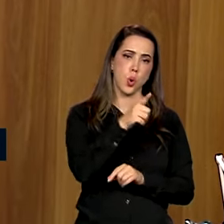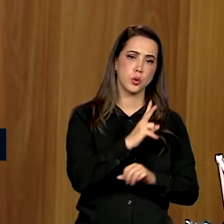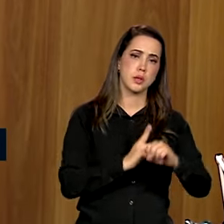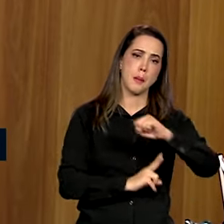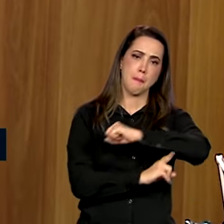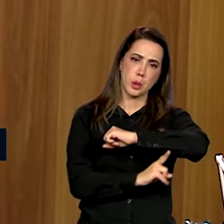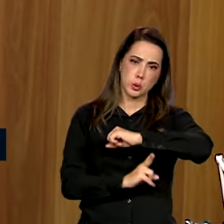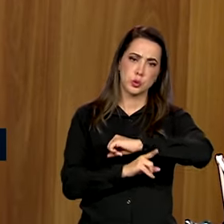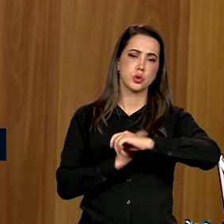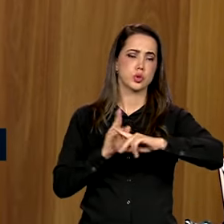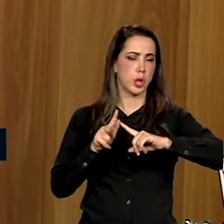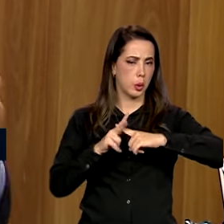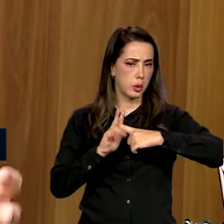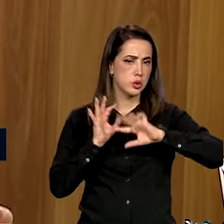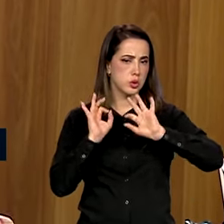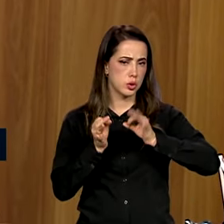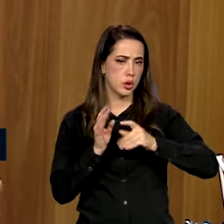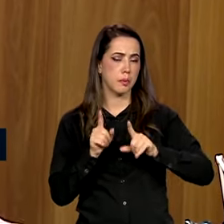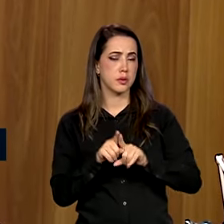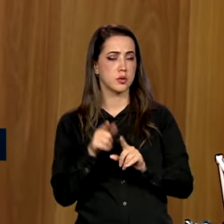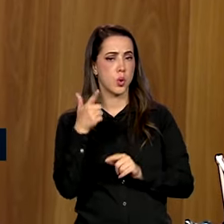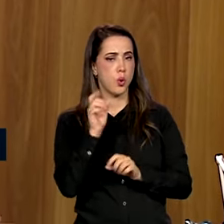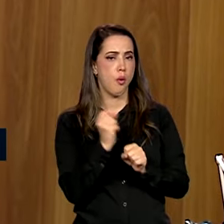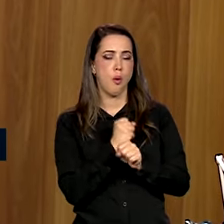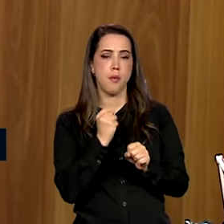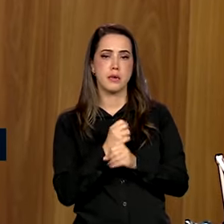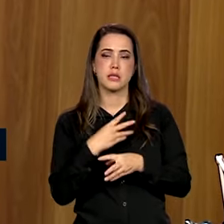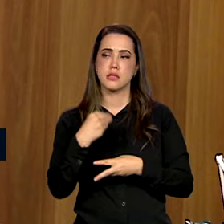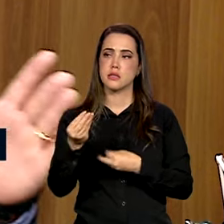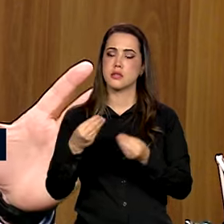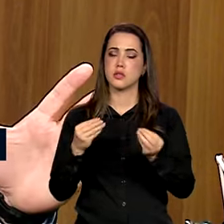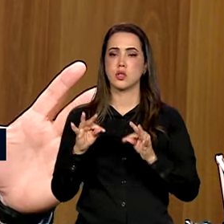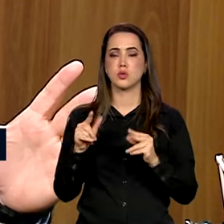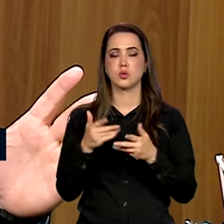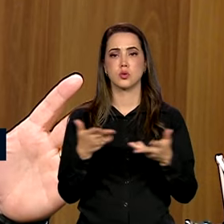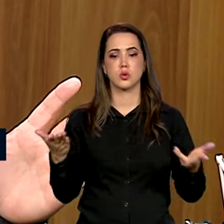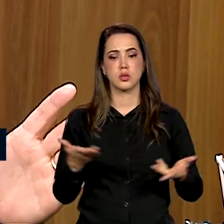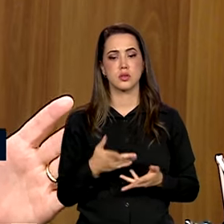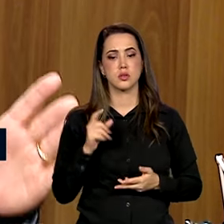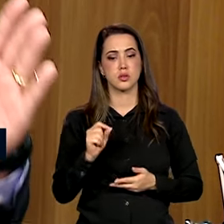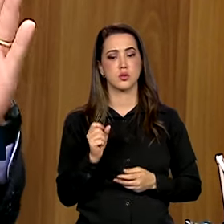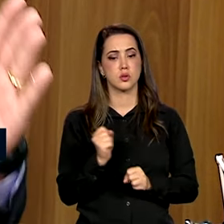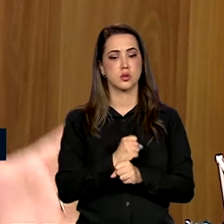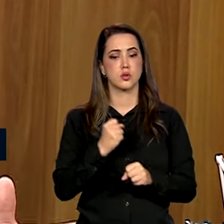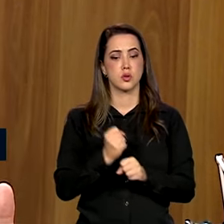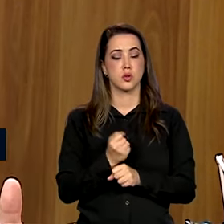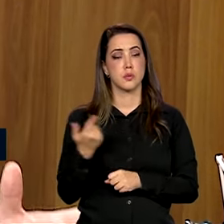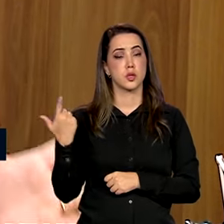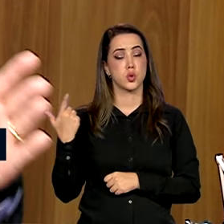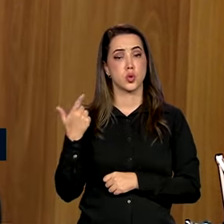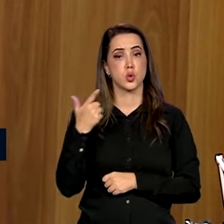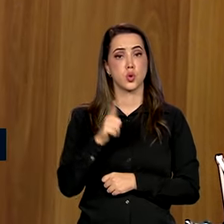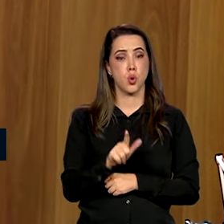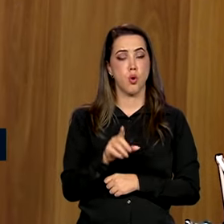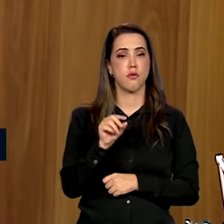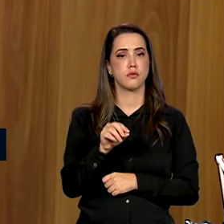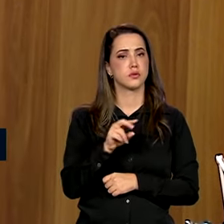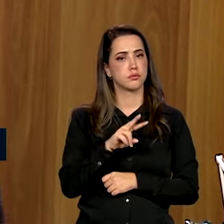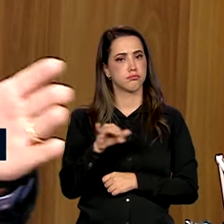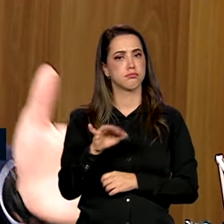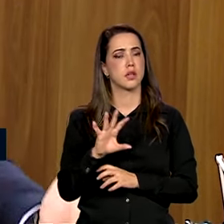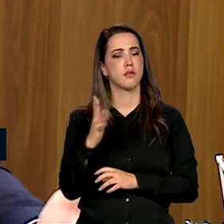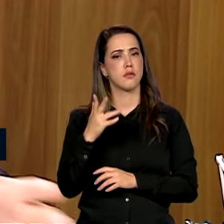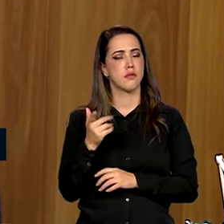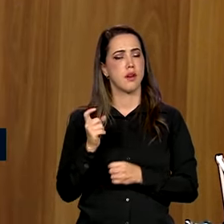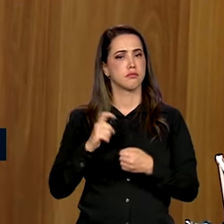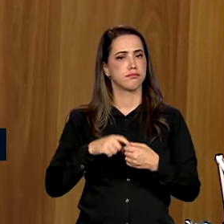a semana passada foram muitas obras entregues e todas as obras retomadas ou intensificadas